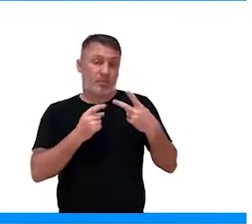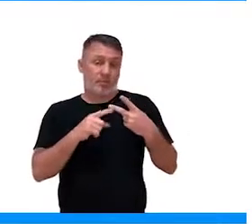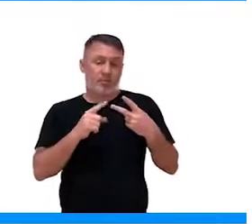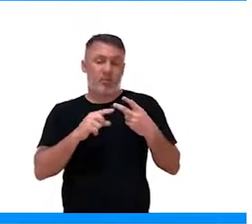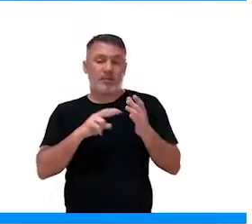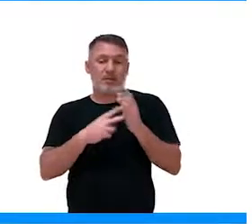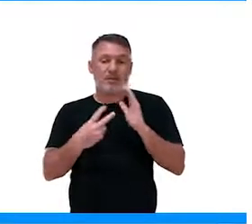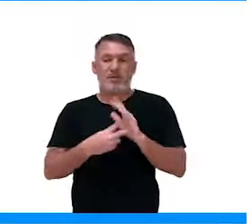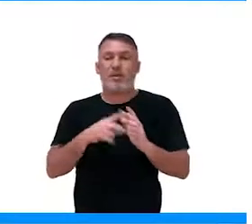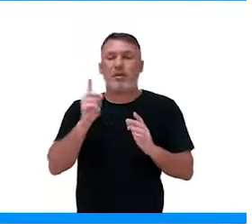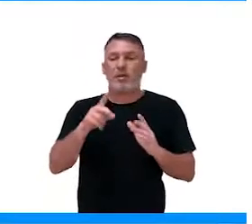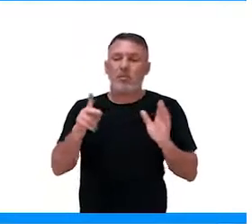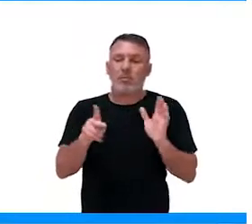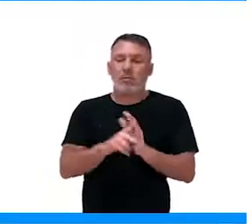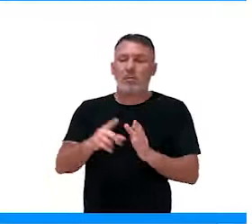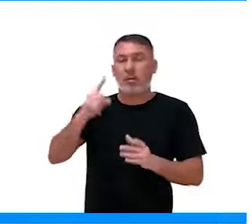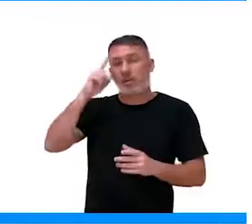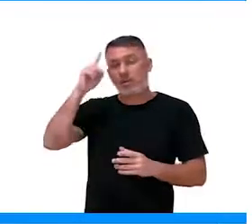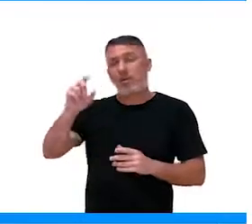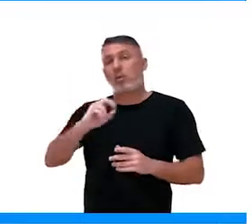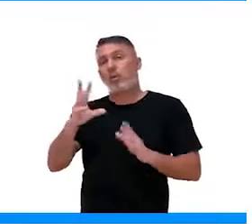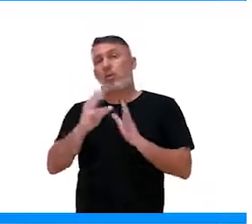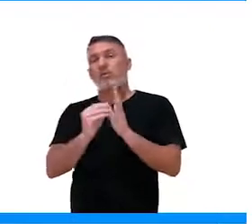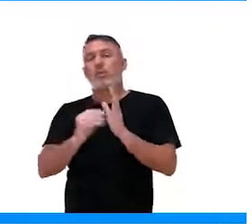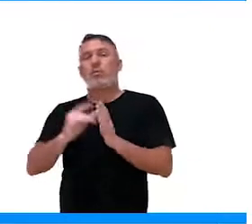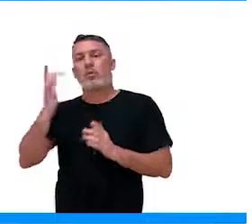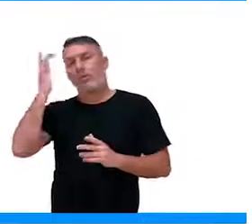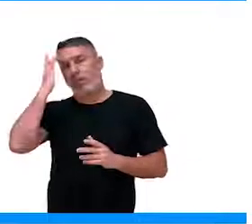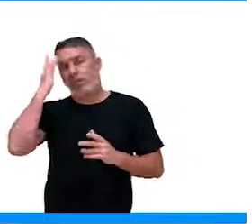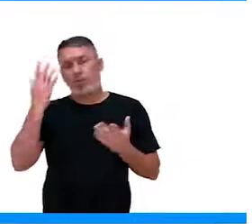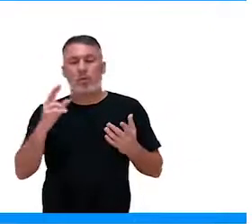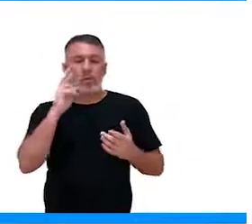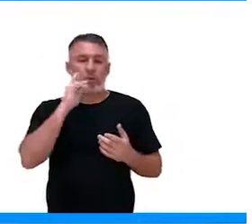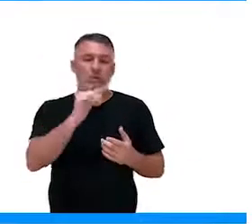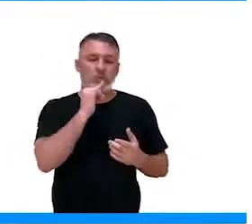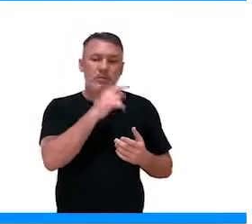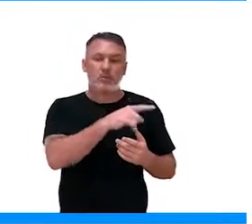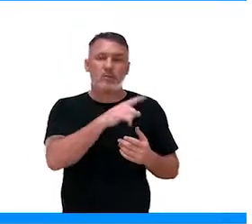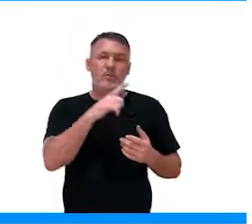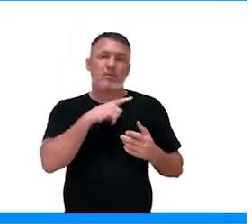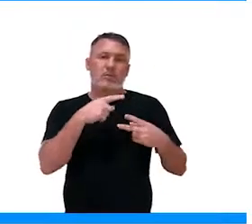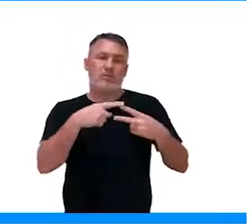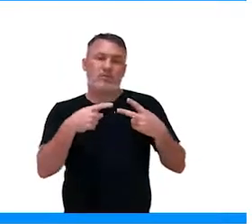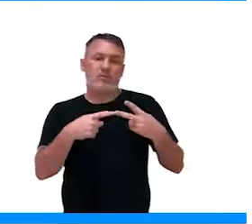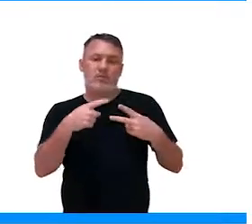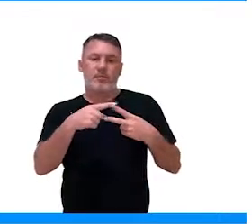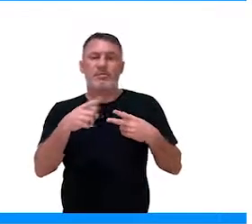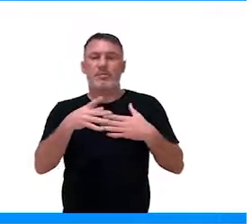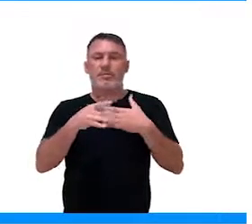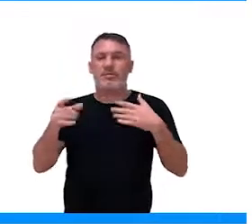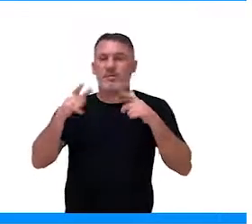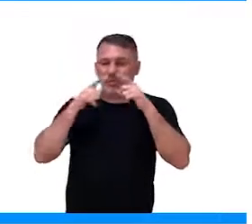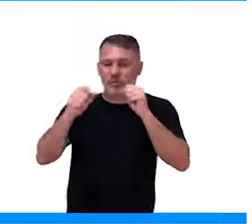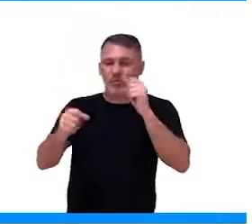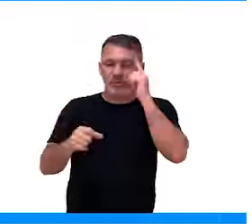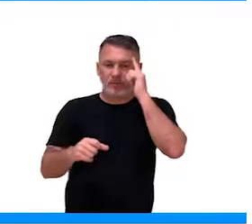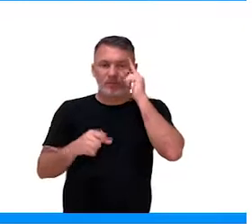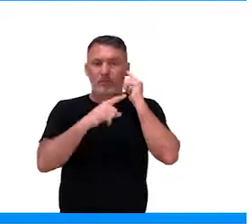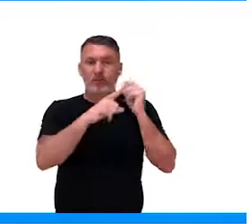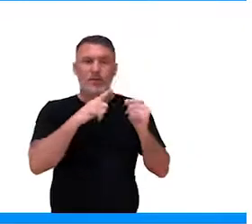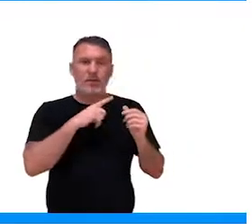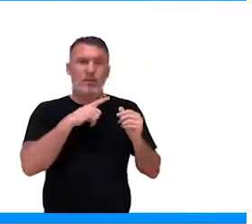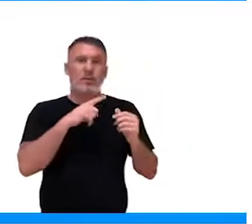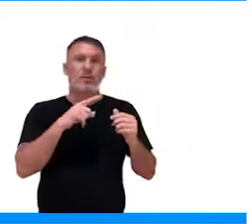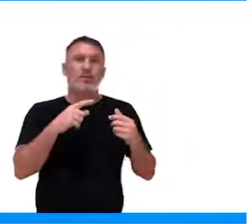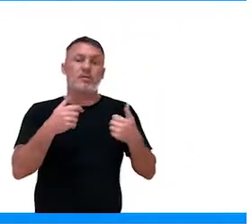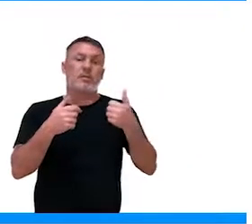é a própria ideia ou conteúdo intelectual. Então, a gente vai ver aqui, por exemplo, né, quando a gente fala de signo linguístico, a gente tem